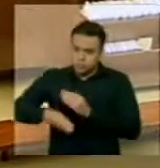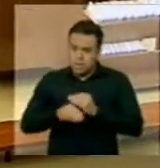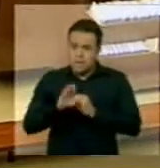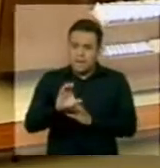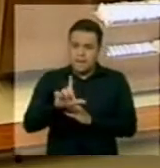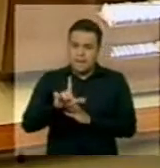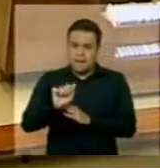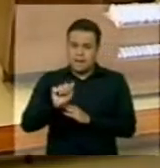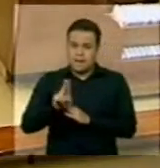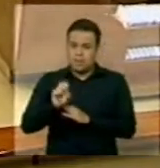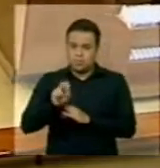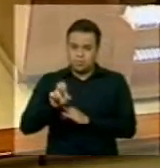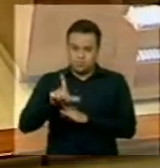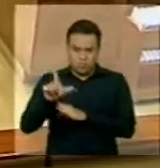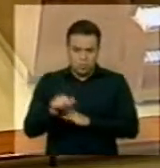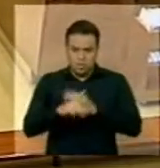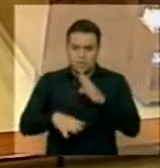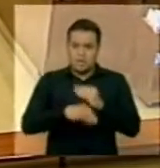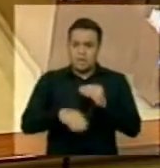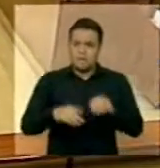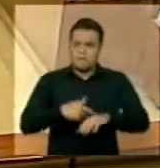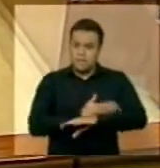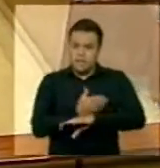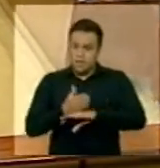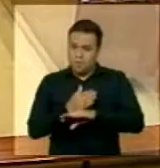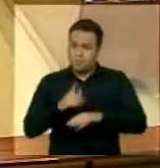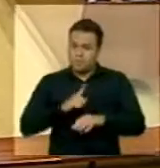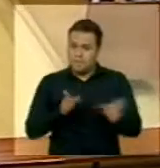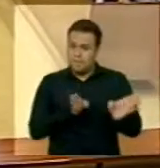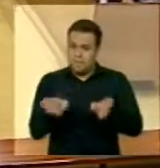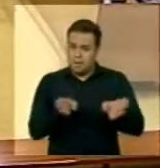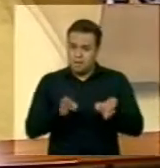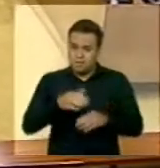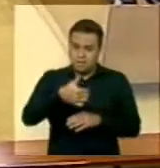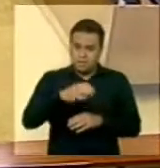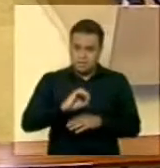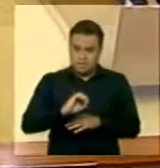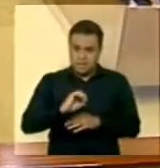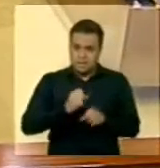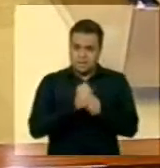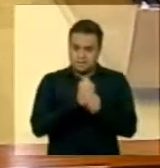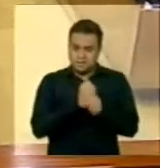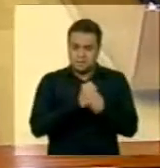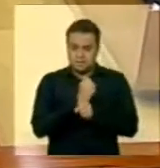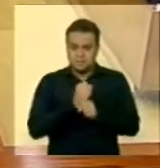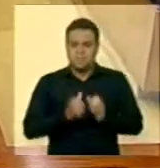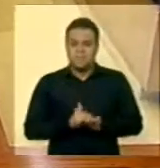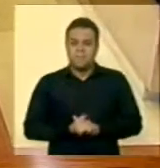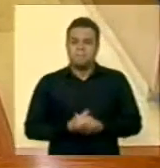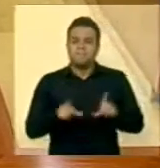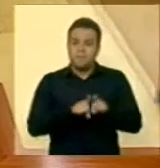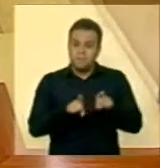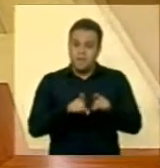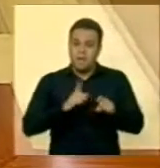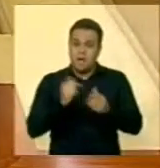entre outras cláusulas sob condição resolutiva pelo prazo de 10 anos que determine. E vem o conjunto de